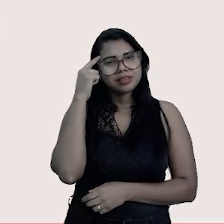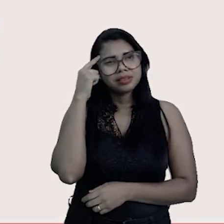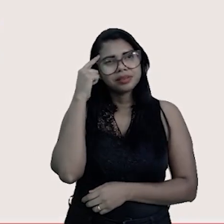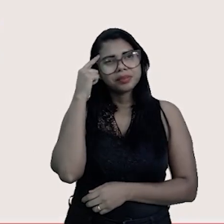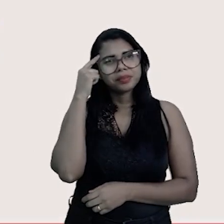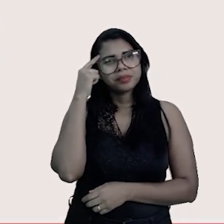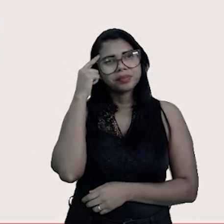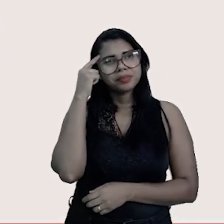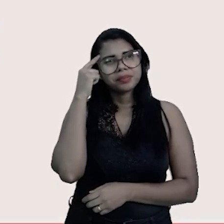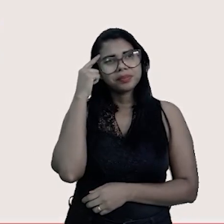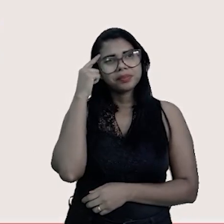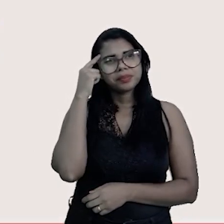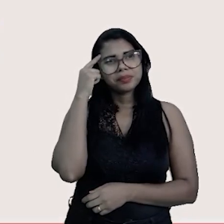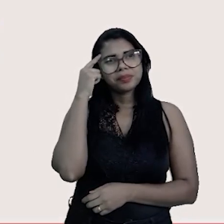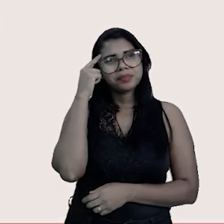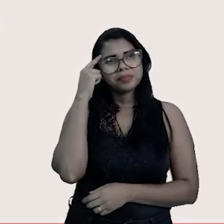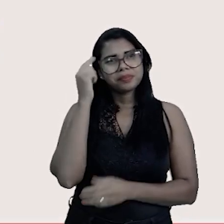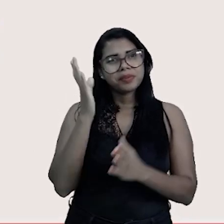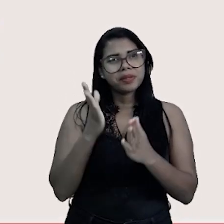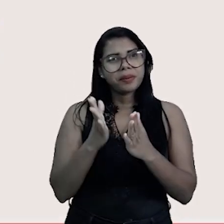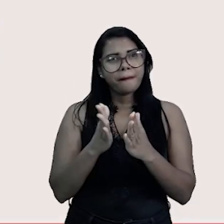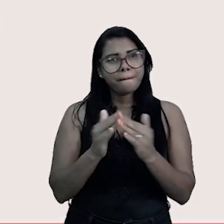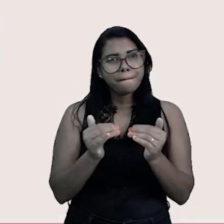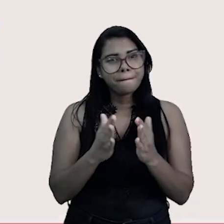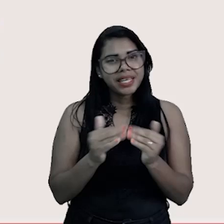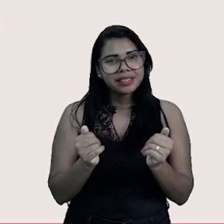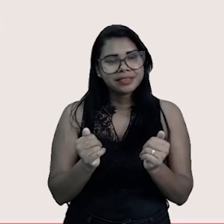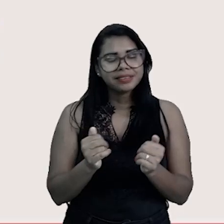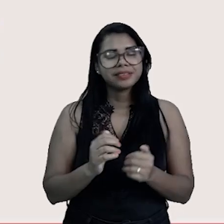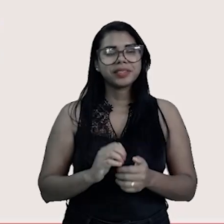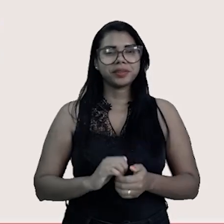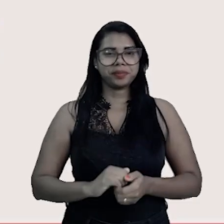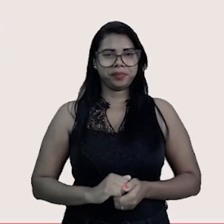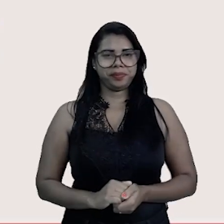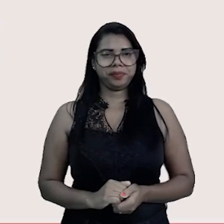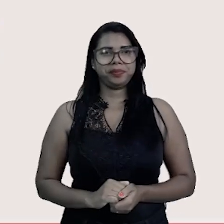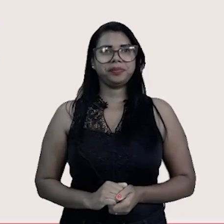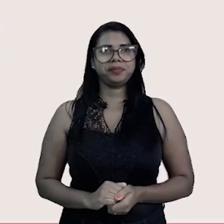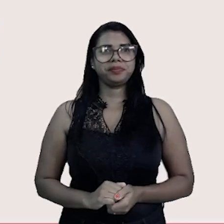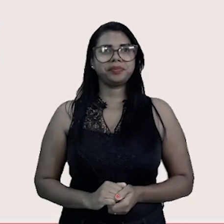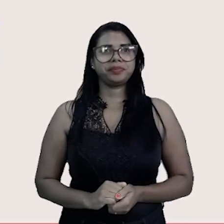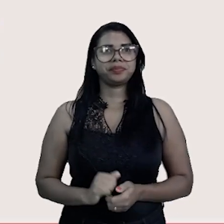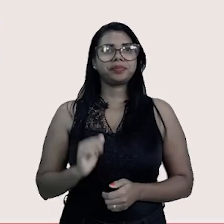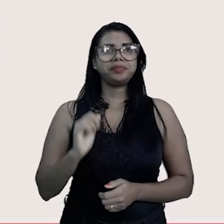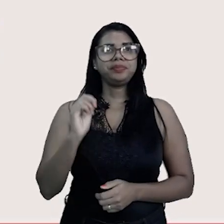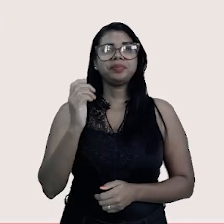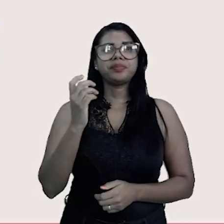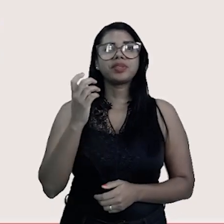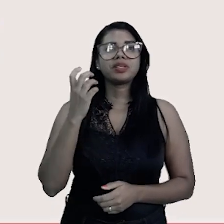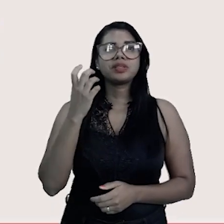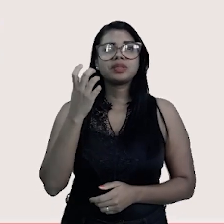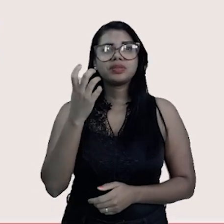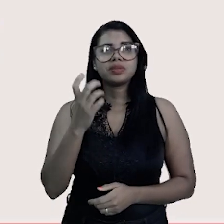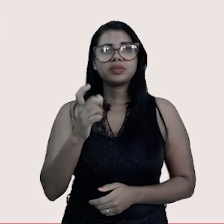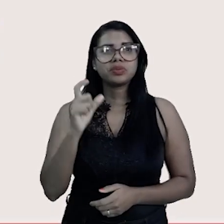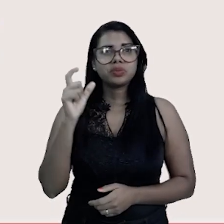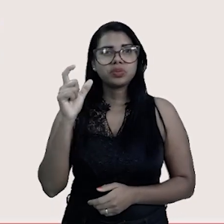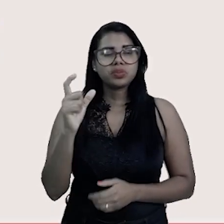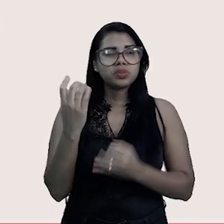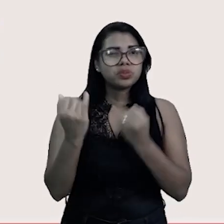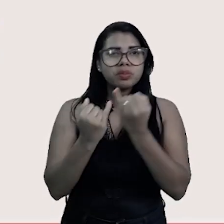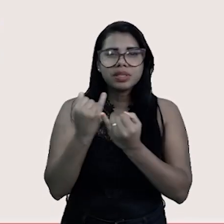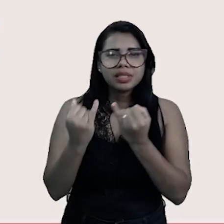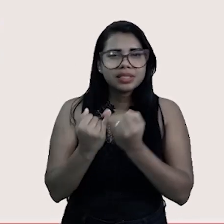penso, peço. Então, a paronomásia são palavras de sons